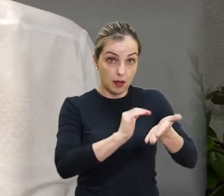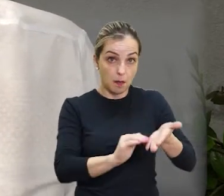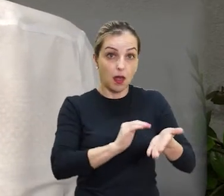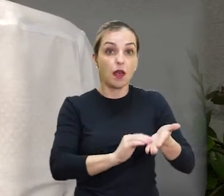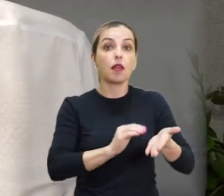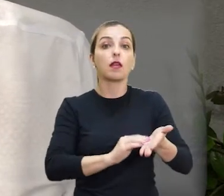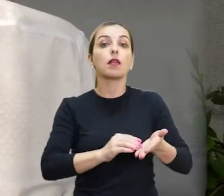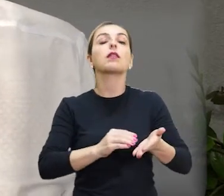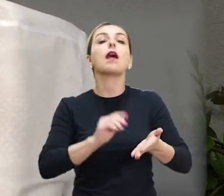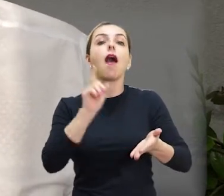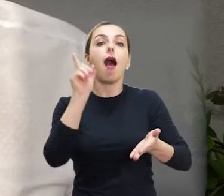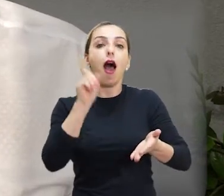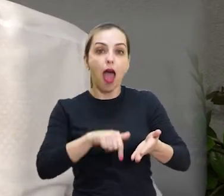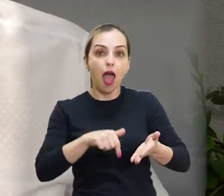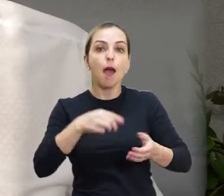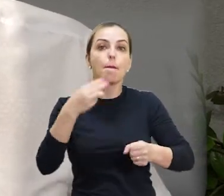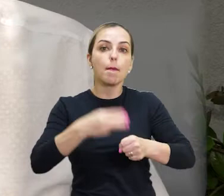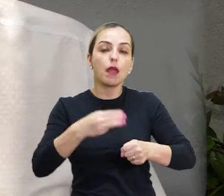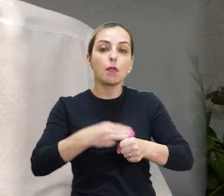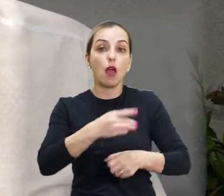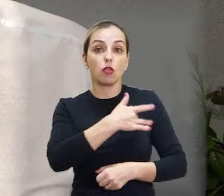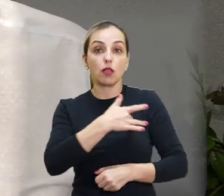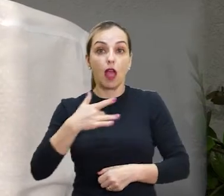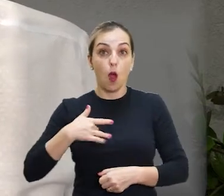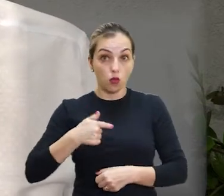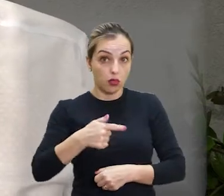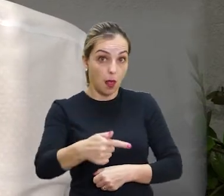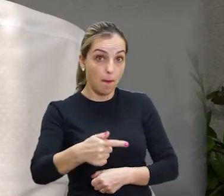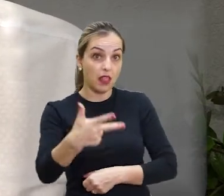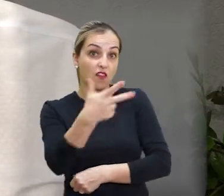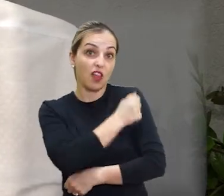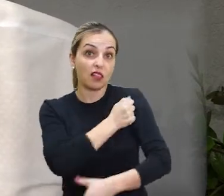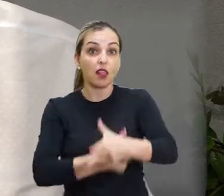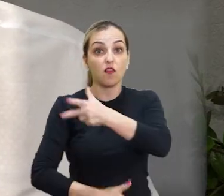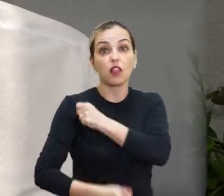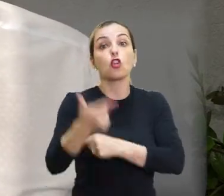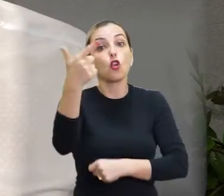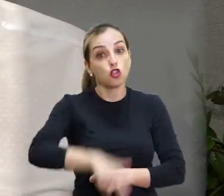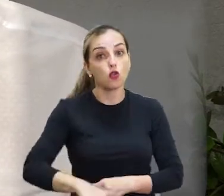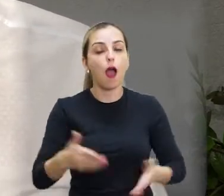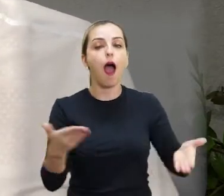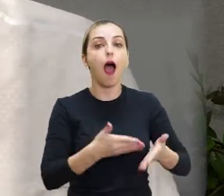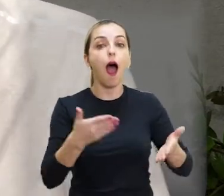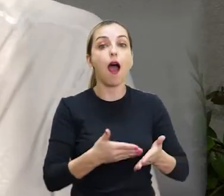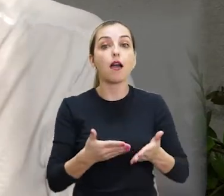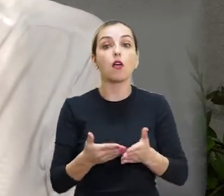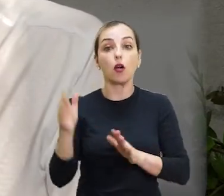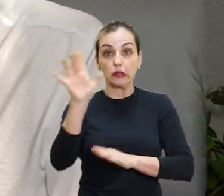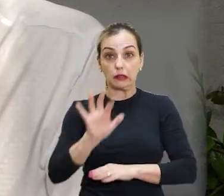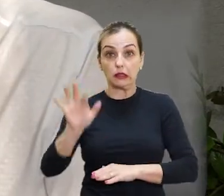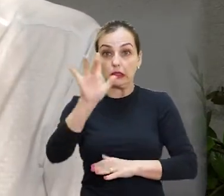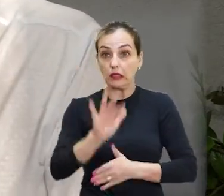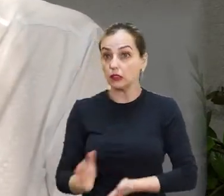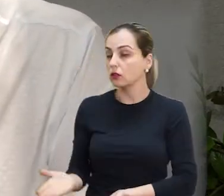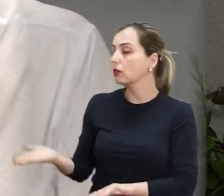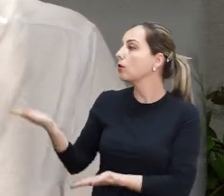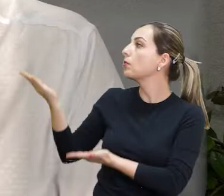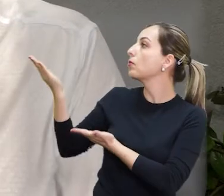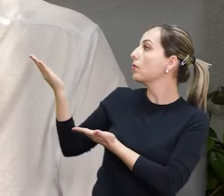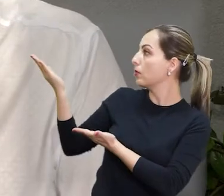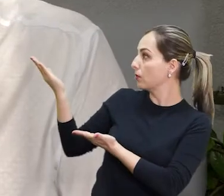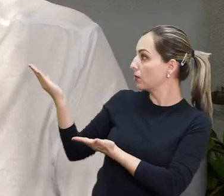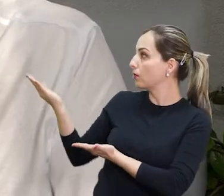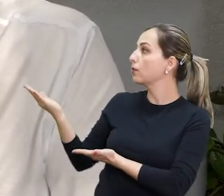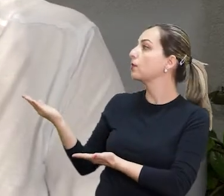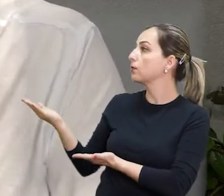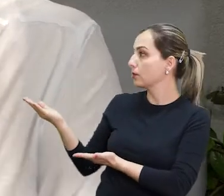esta semana, a Secretaria Municipal de Saúde dá prosseguimento à vacinação contra a Covid-19. Aponte a câmera do seu celular